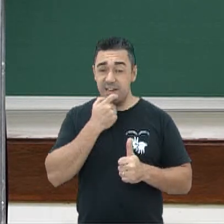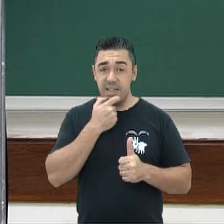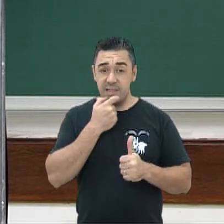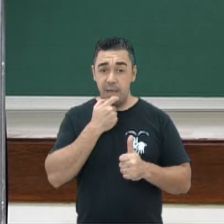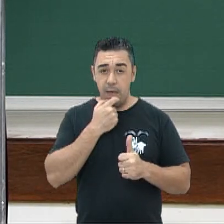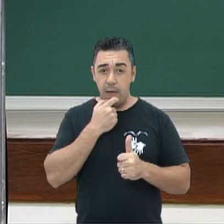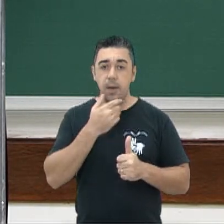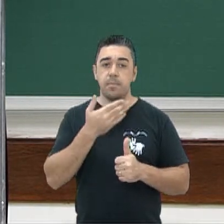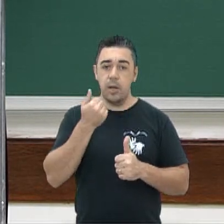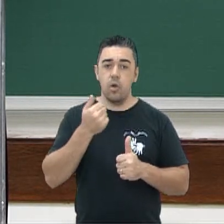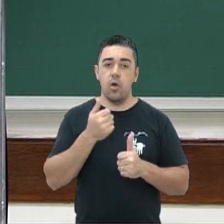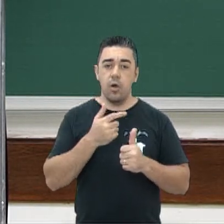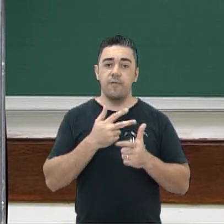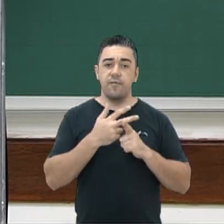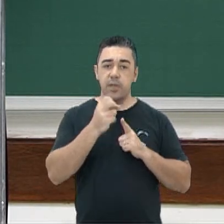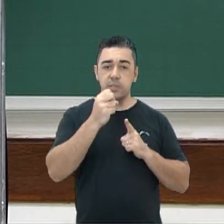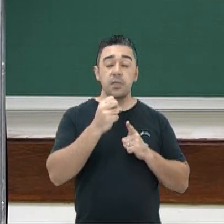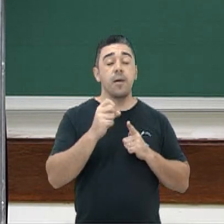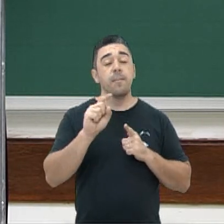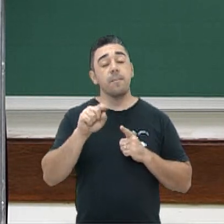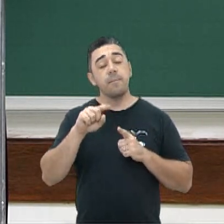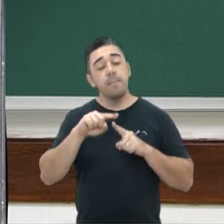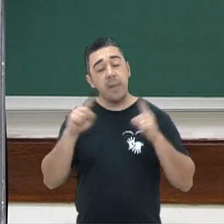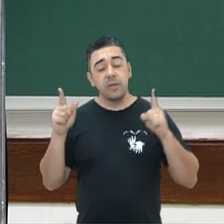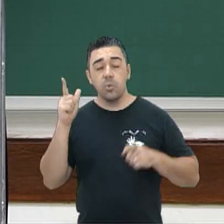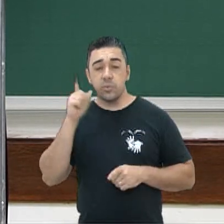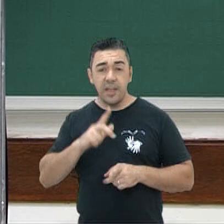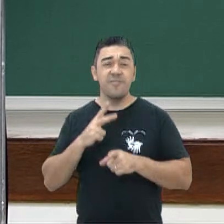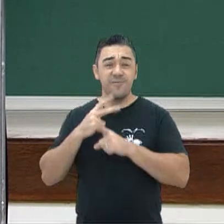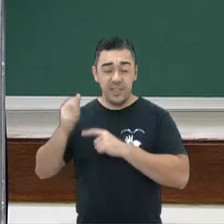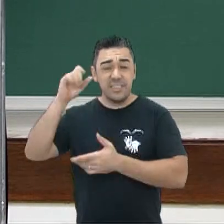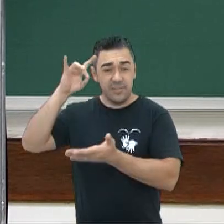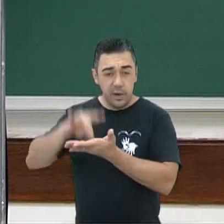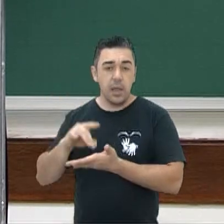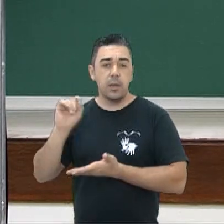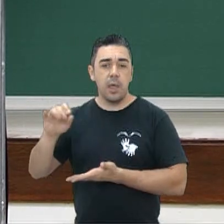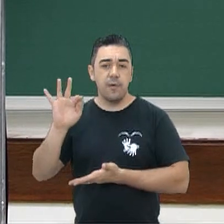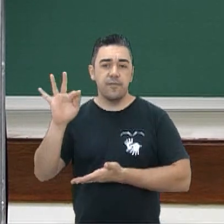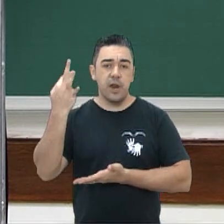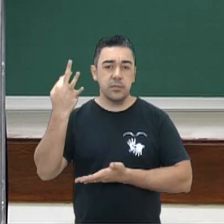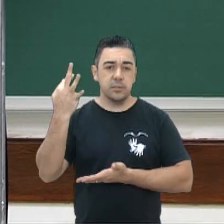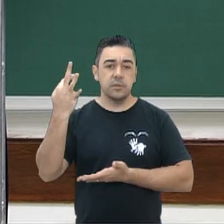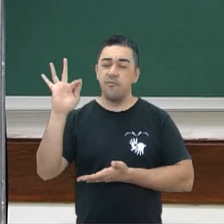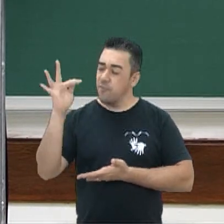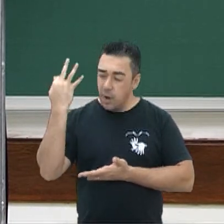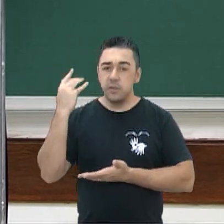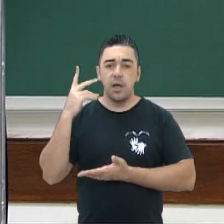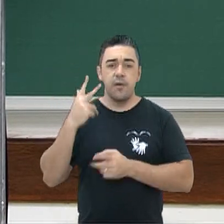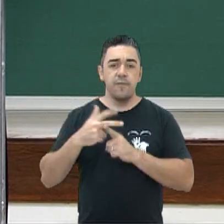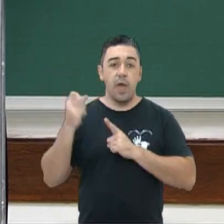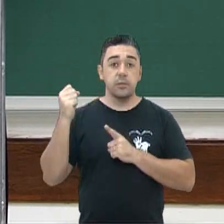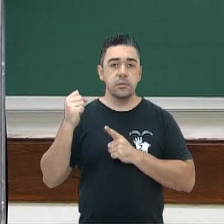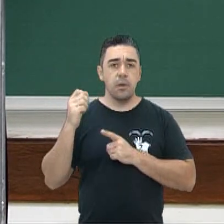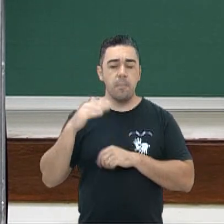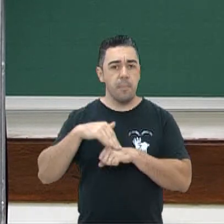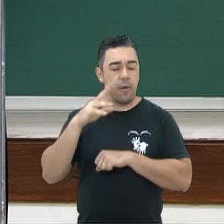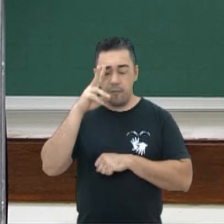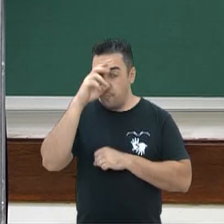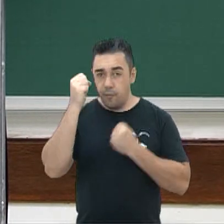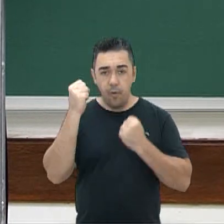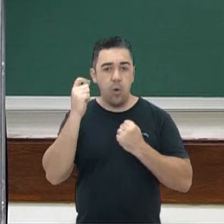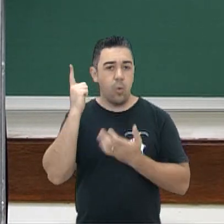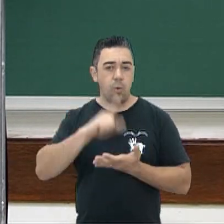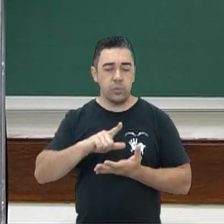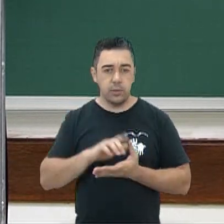mas quem ganha a Guerra dos 100 Anos é a França, que sai vitoriosa. E com a vitória da França, né, ela sai ainda mais